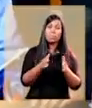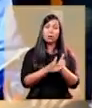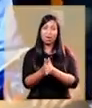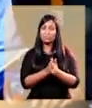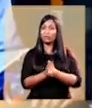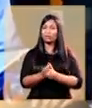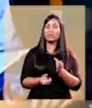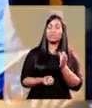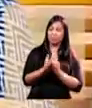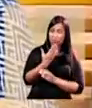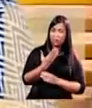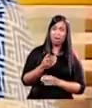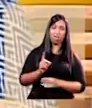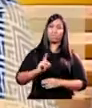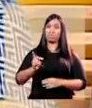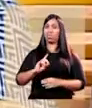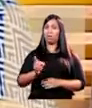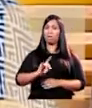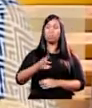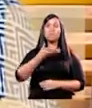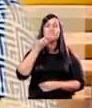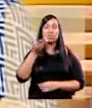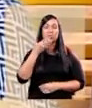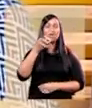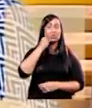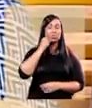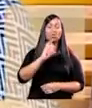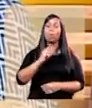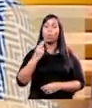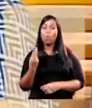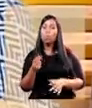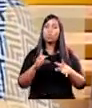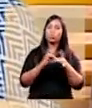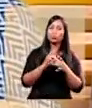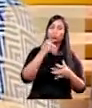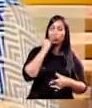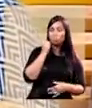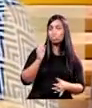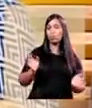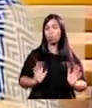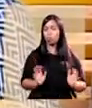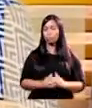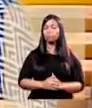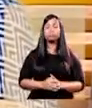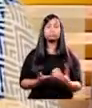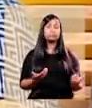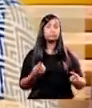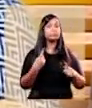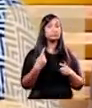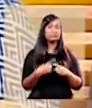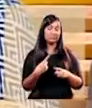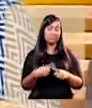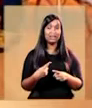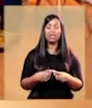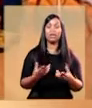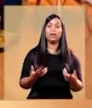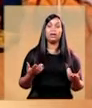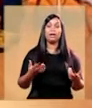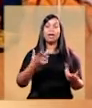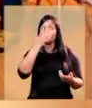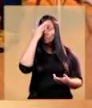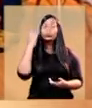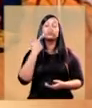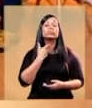uma expectativa. Não é com o viés de facilitar a adoção ou aproximar para a adoção. Até porque, né, Desiane, as